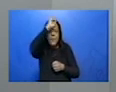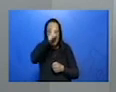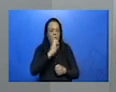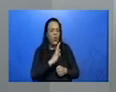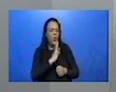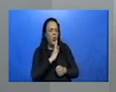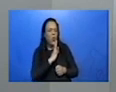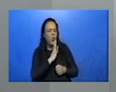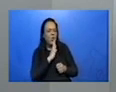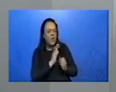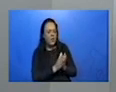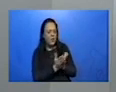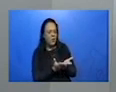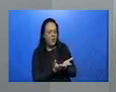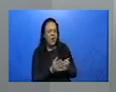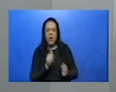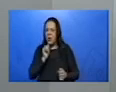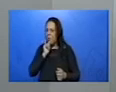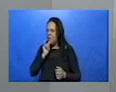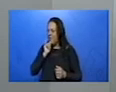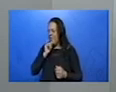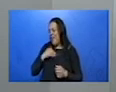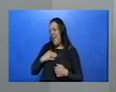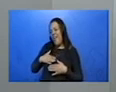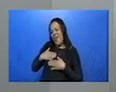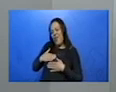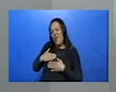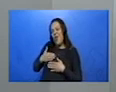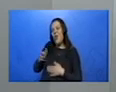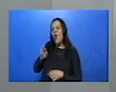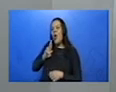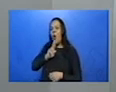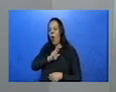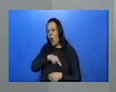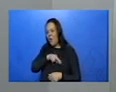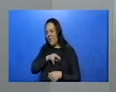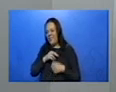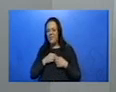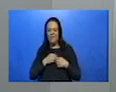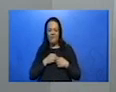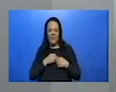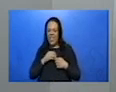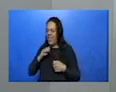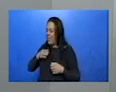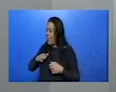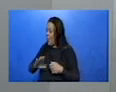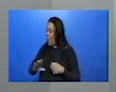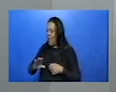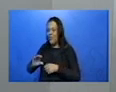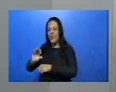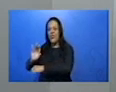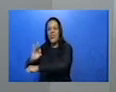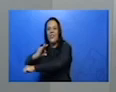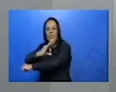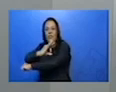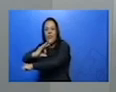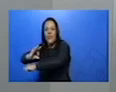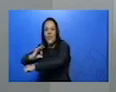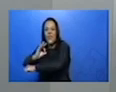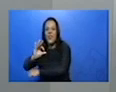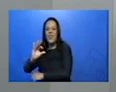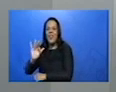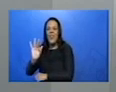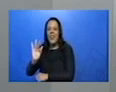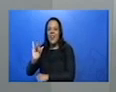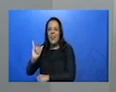muito eu gosto de romance, de história de amor, eu não gosto de aventura, de ficção, então eu não vou ler esse livro. Então, cada um, hora que acha,